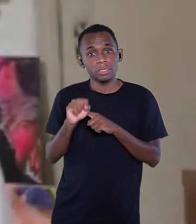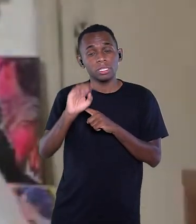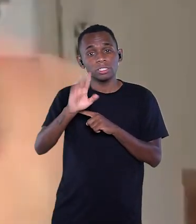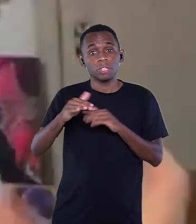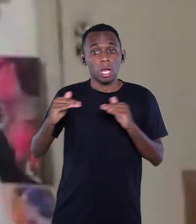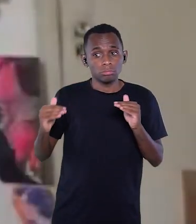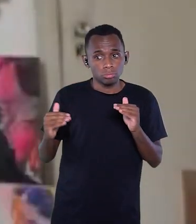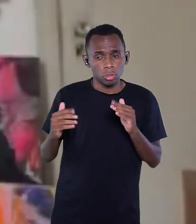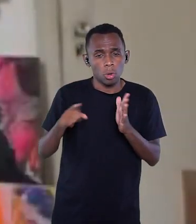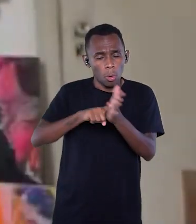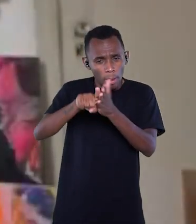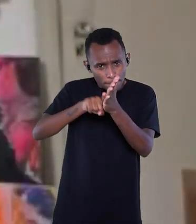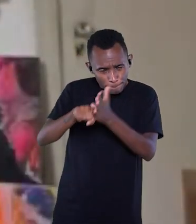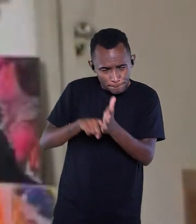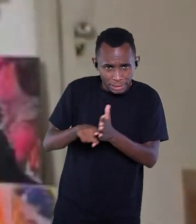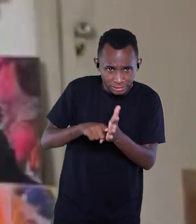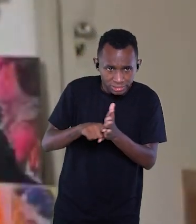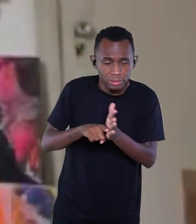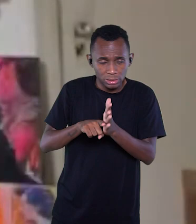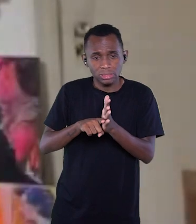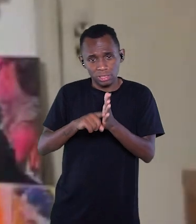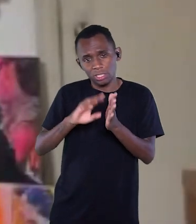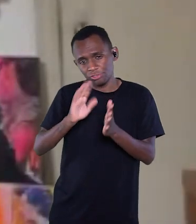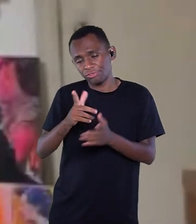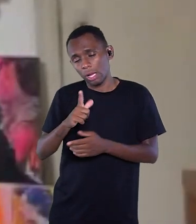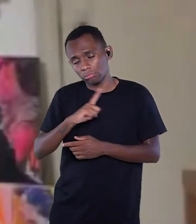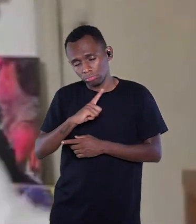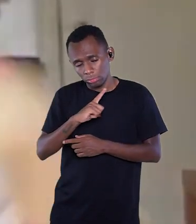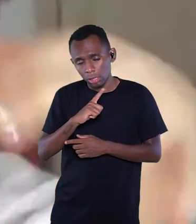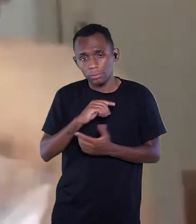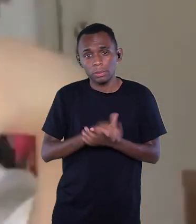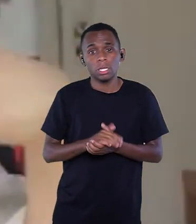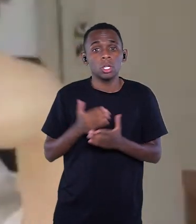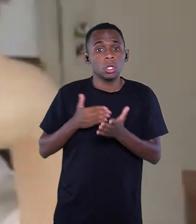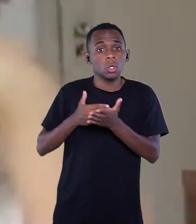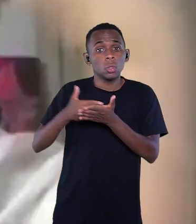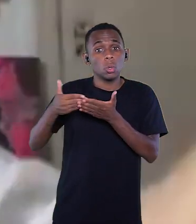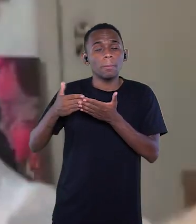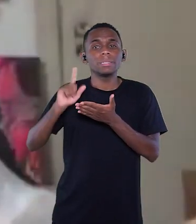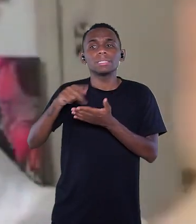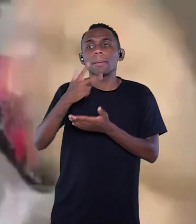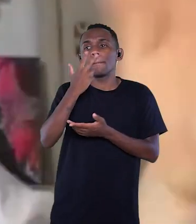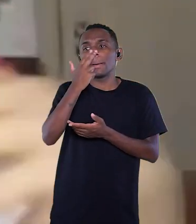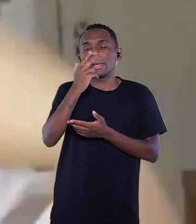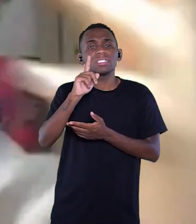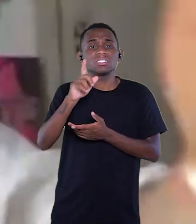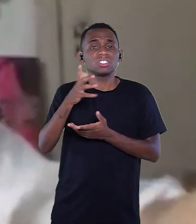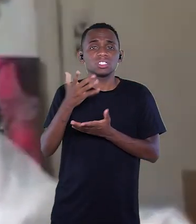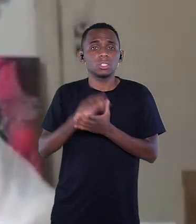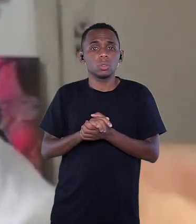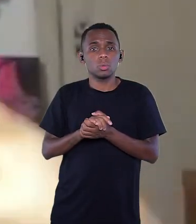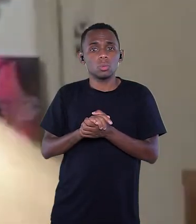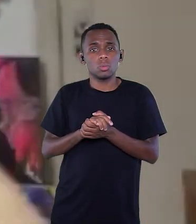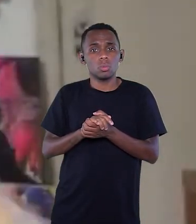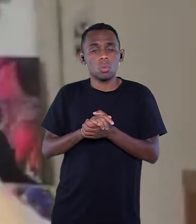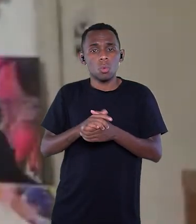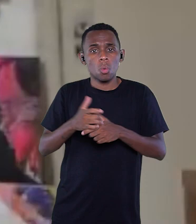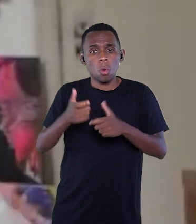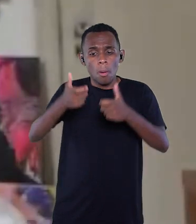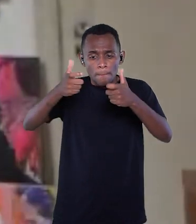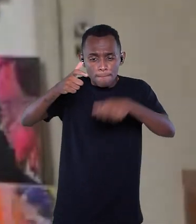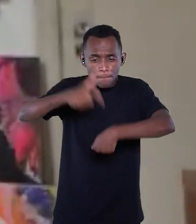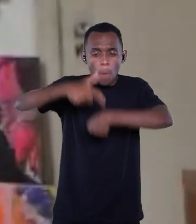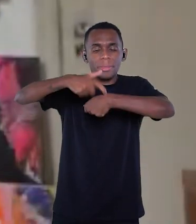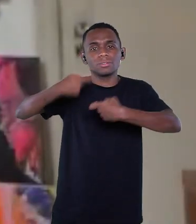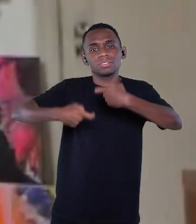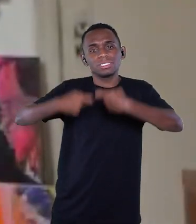de acordo com as fontes que eu tive acesso, no início era só uma posição sexual, era um tipo não era